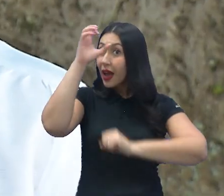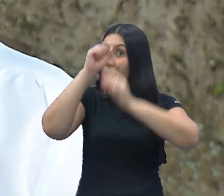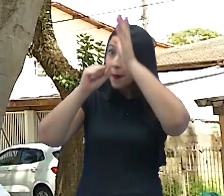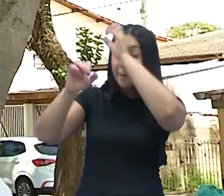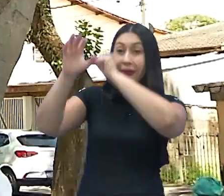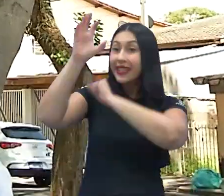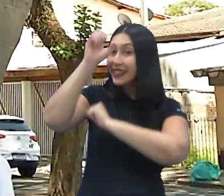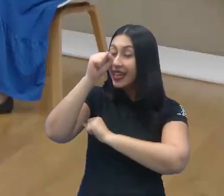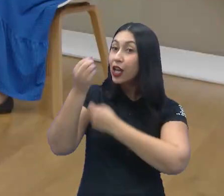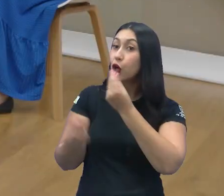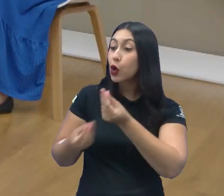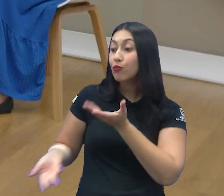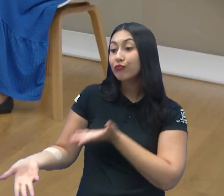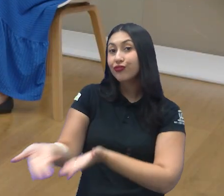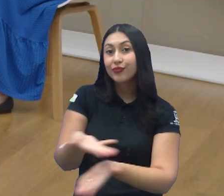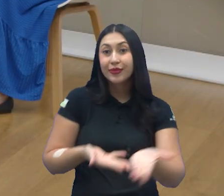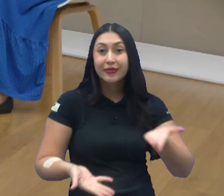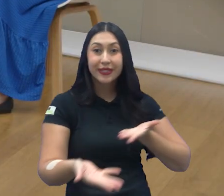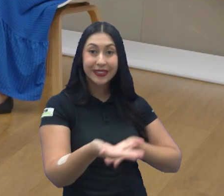as pessoas.